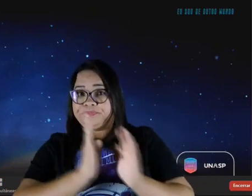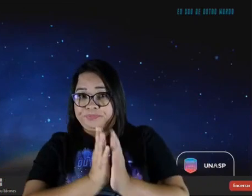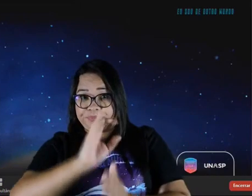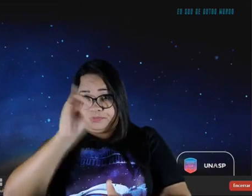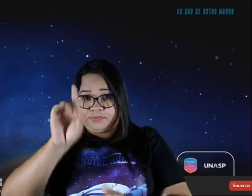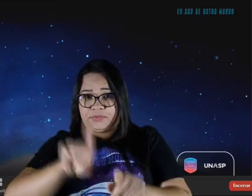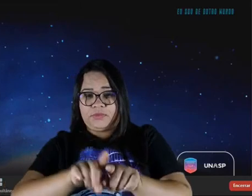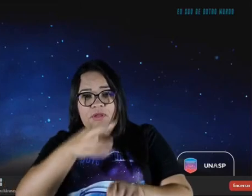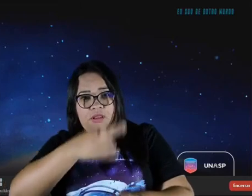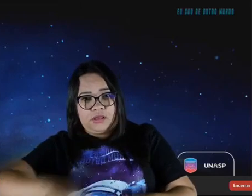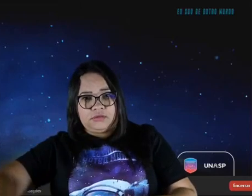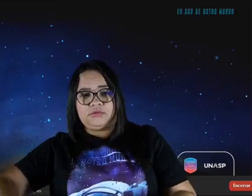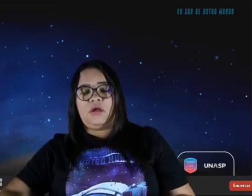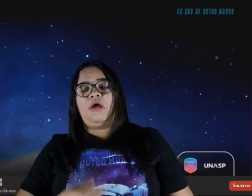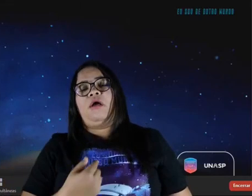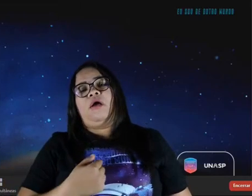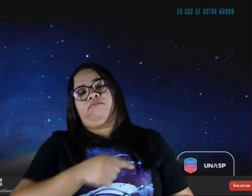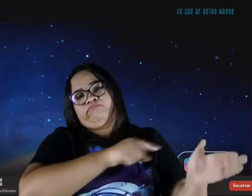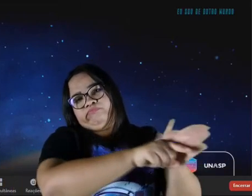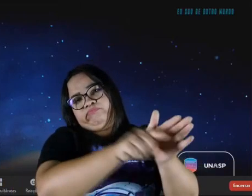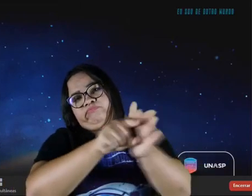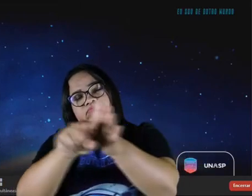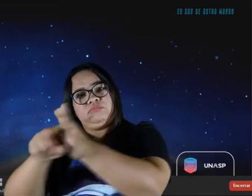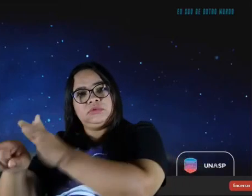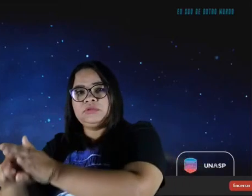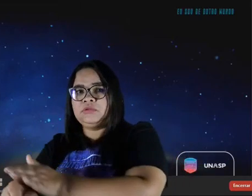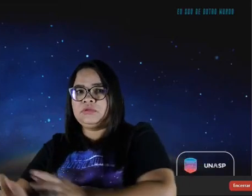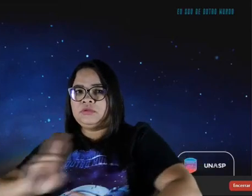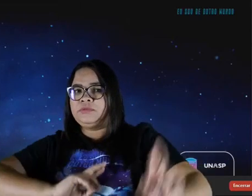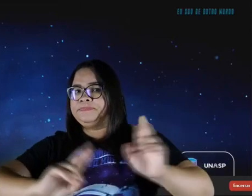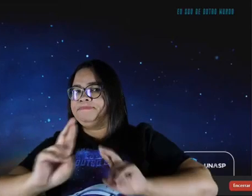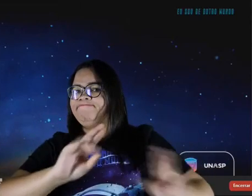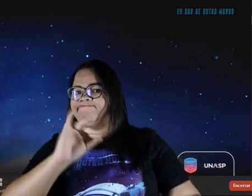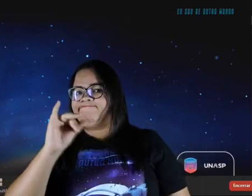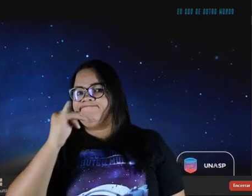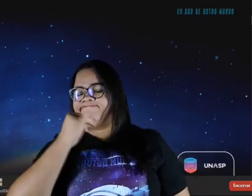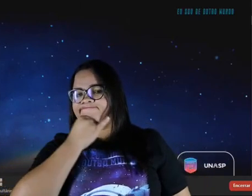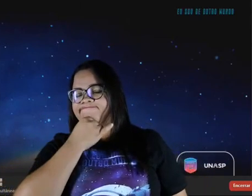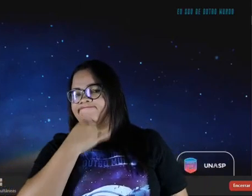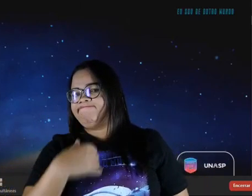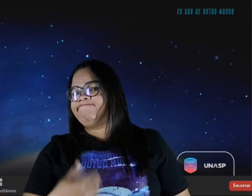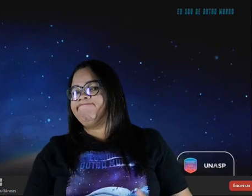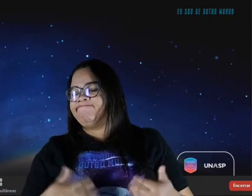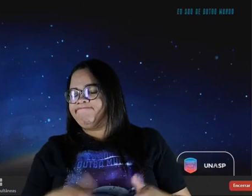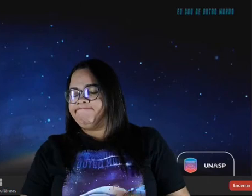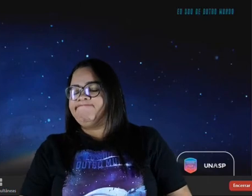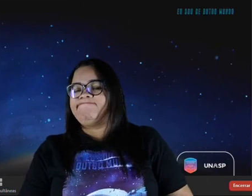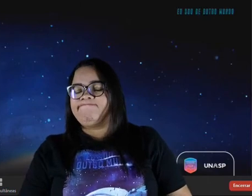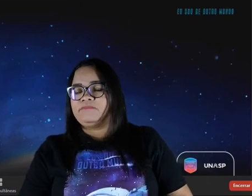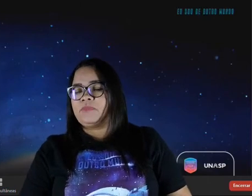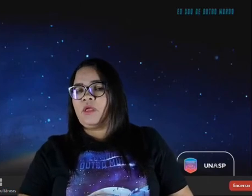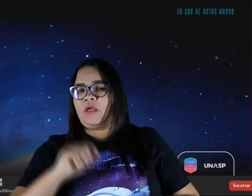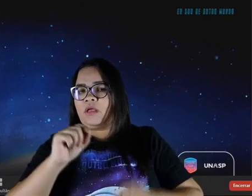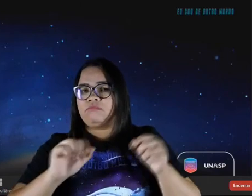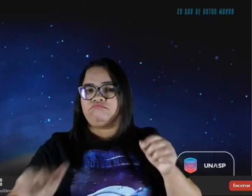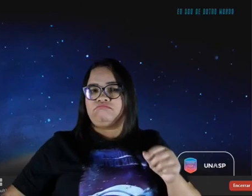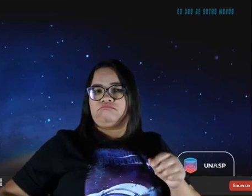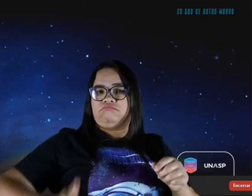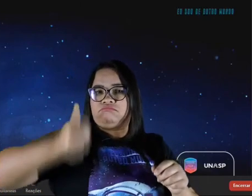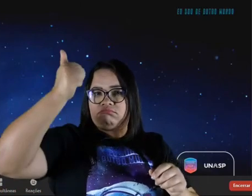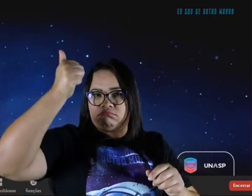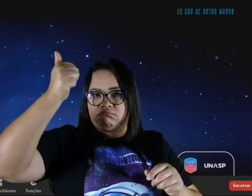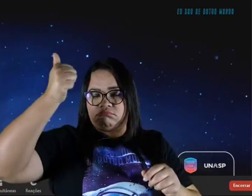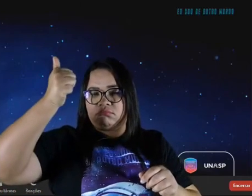Prova aplicada. Irmãos, que coisa triste. Quem ganhou em primeiro lugar com